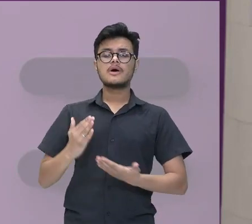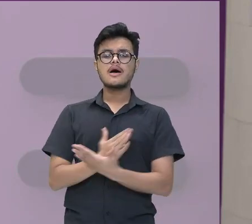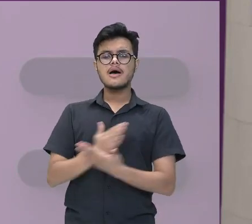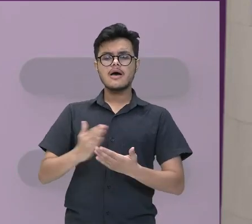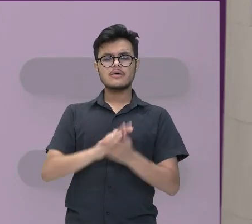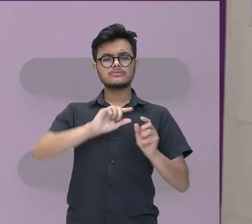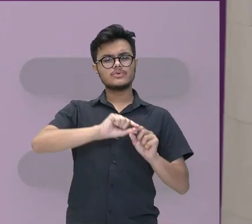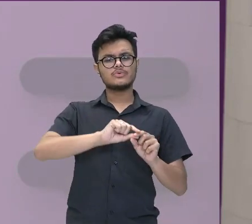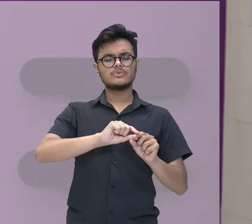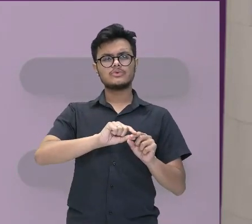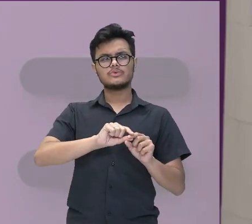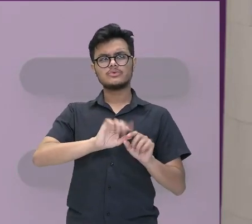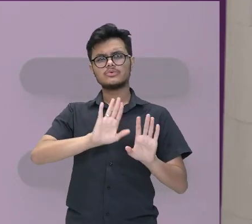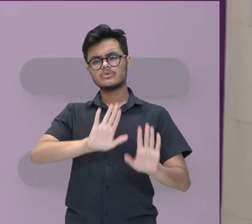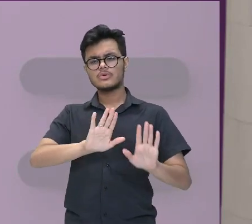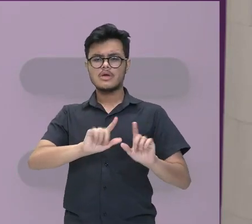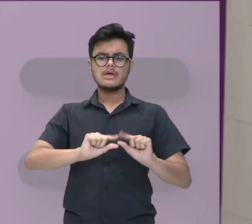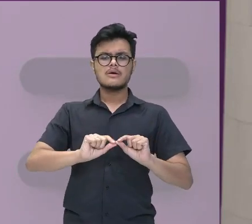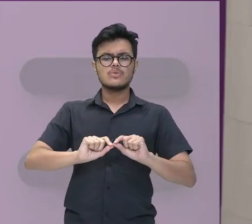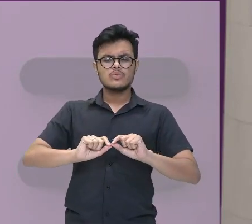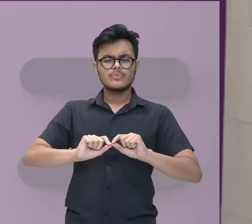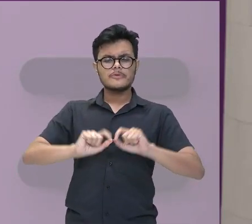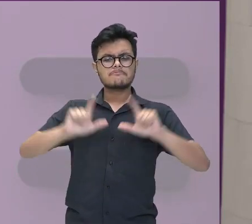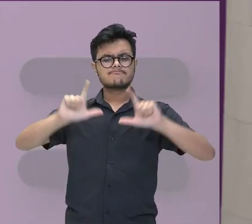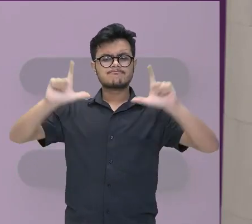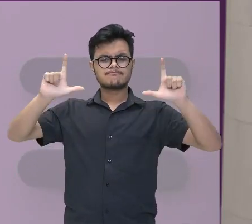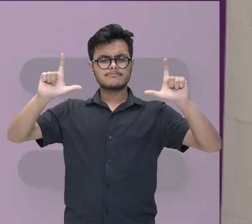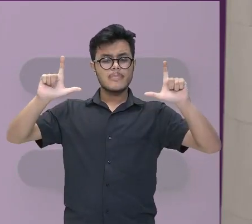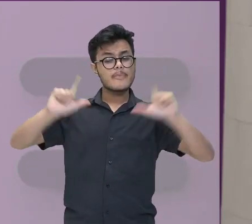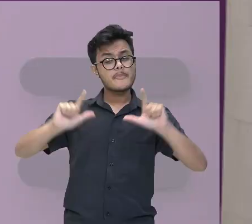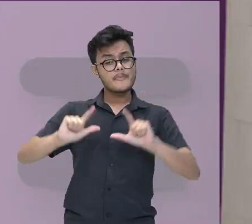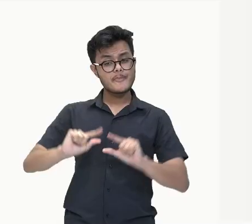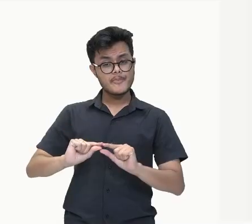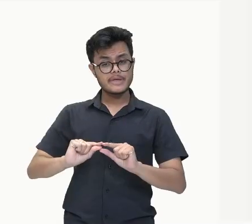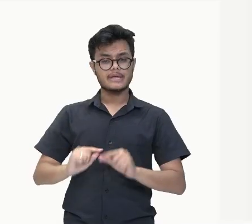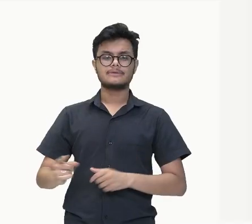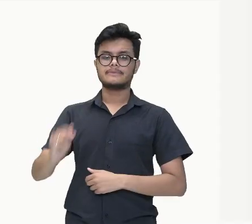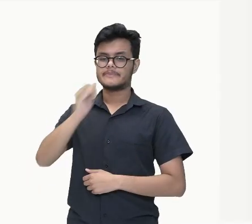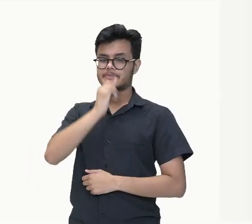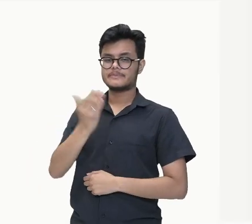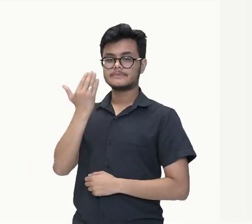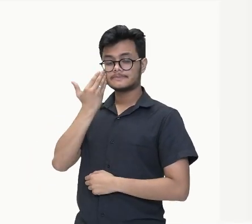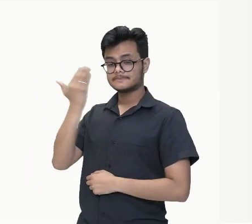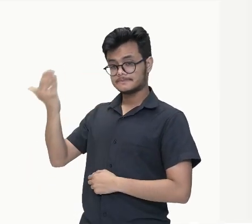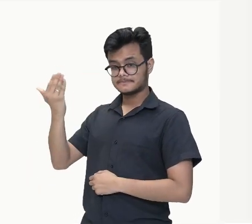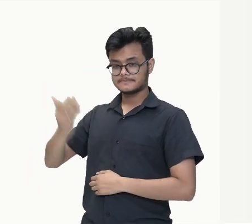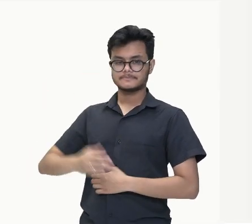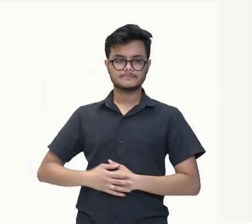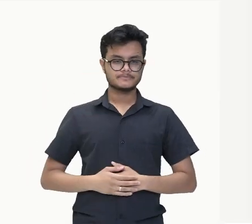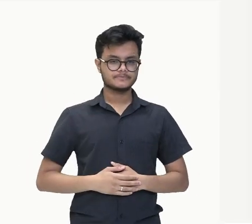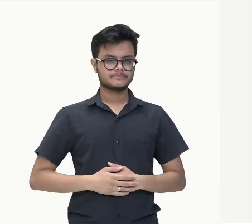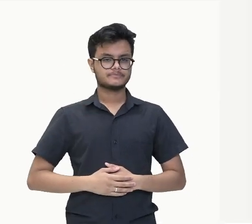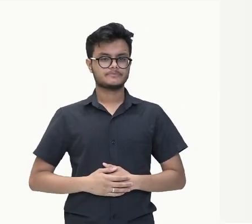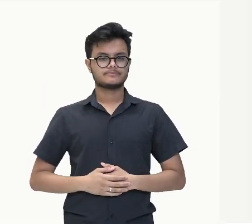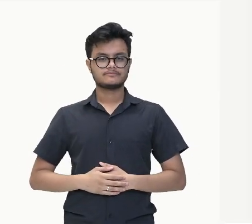mínimos dessa parábola, tá? Vamos então à nossa primeira cartela, onde nós temos